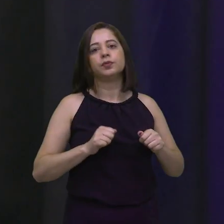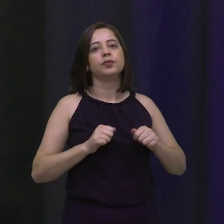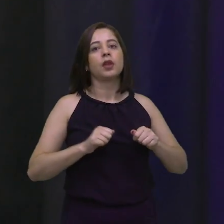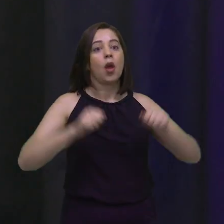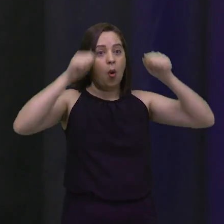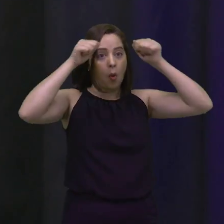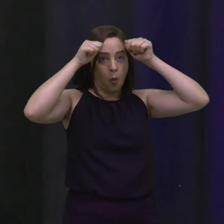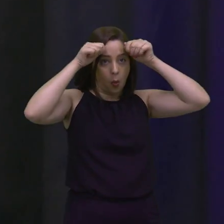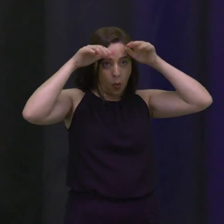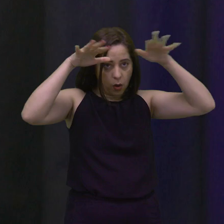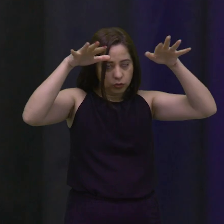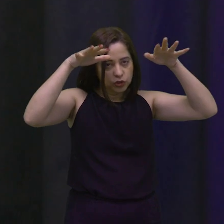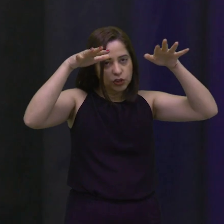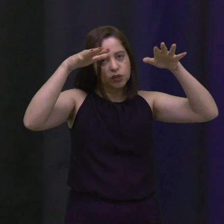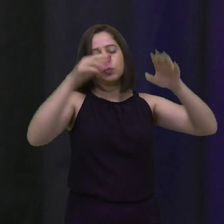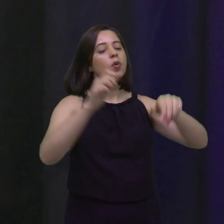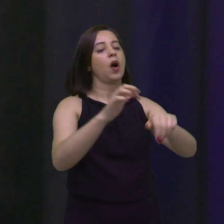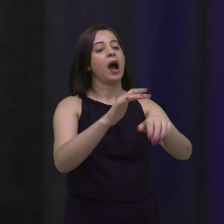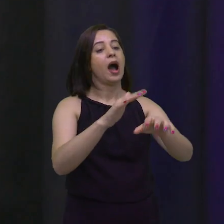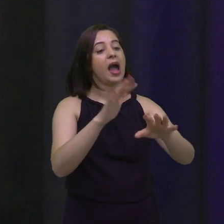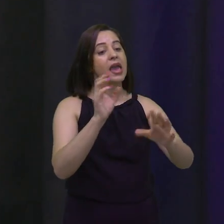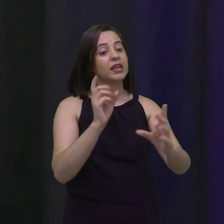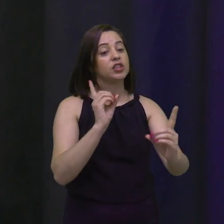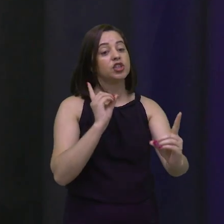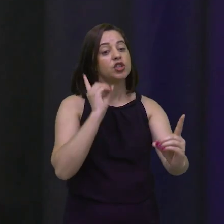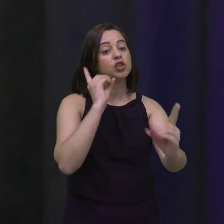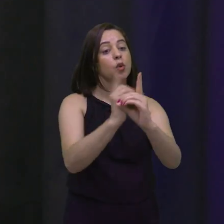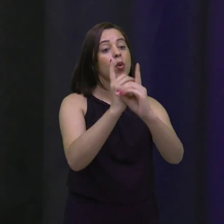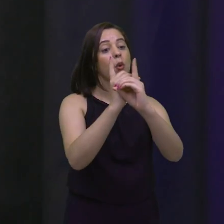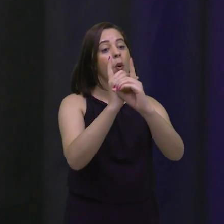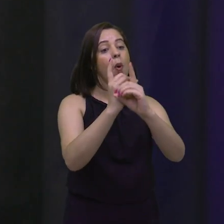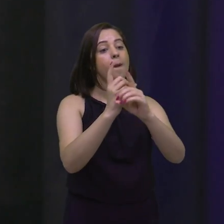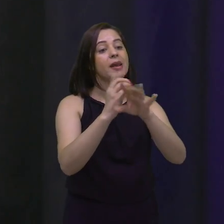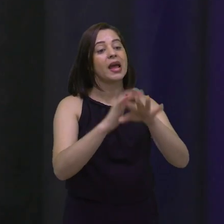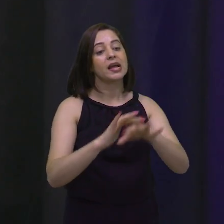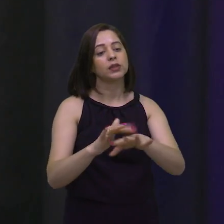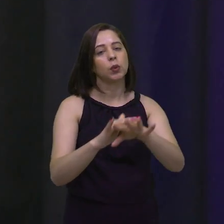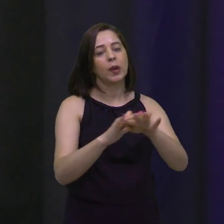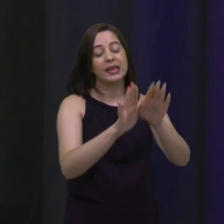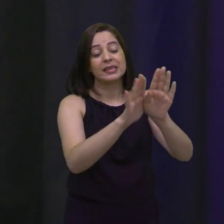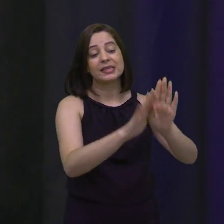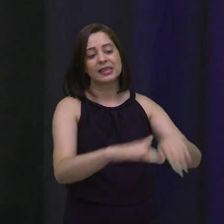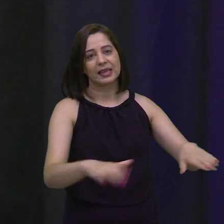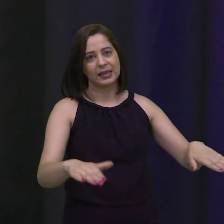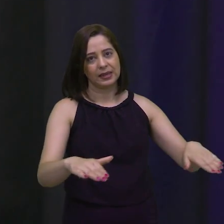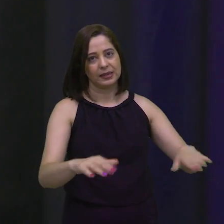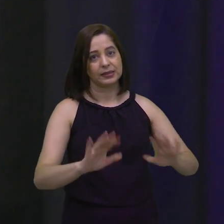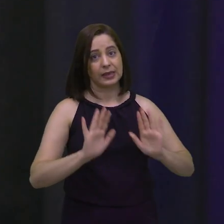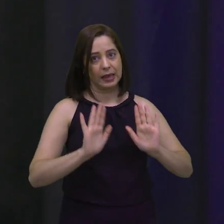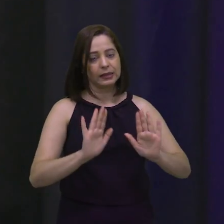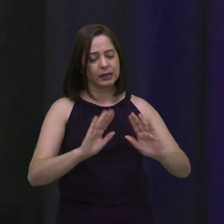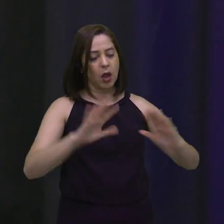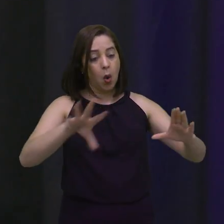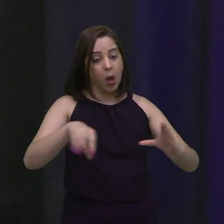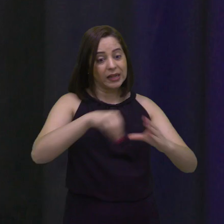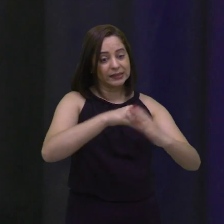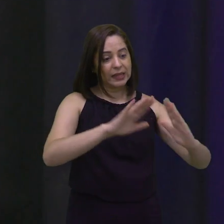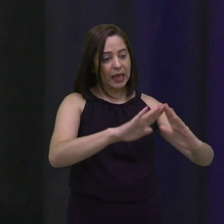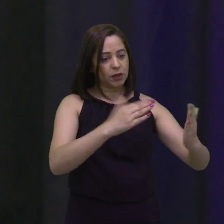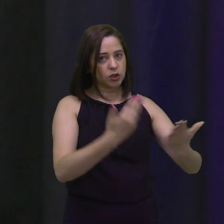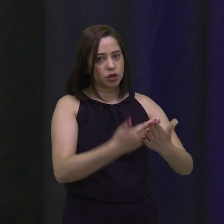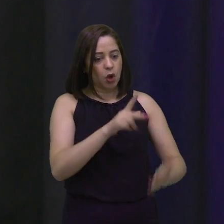é diagnosticado na primeira infância. Então, o ambiente escolar é onde mais é perceptível